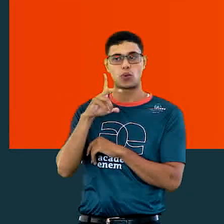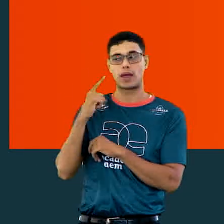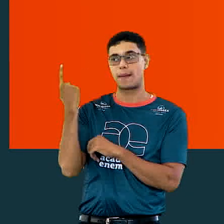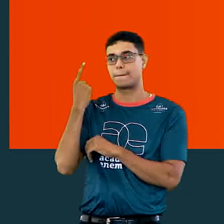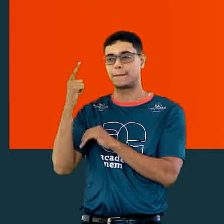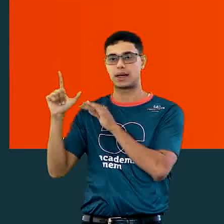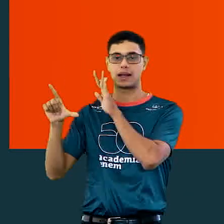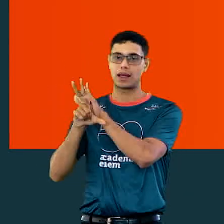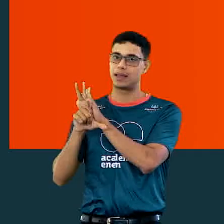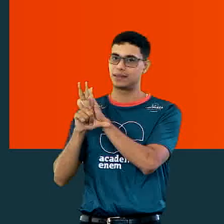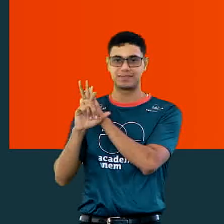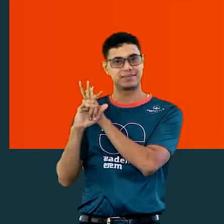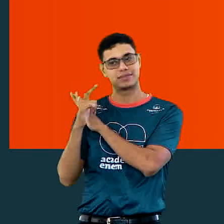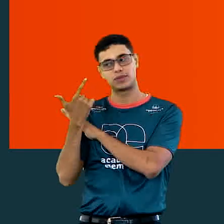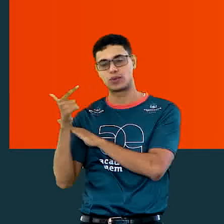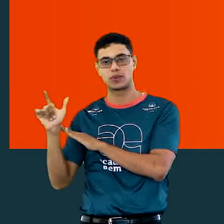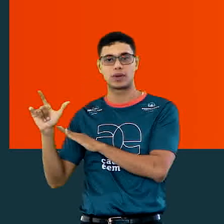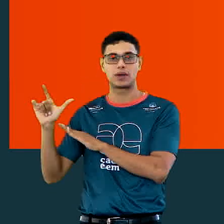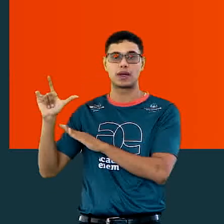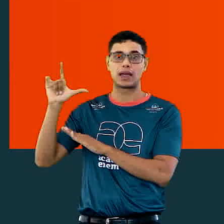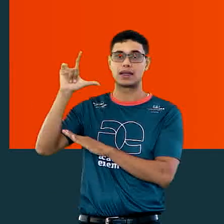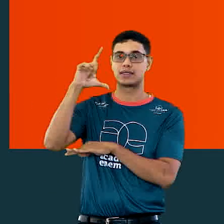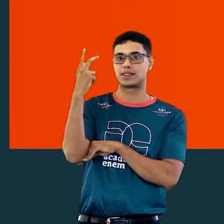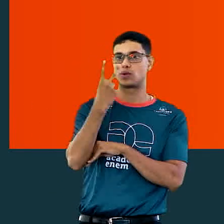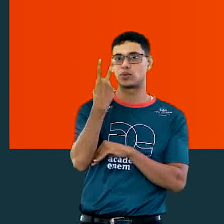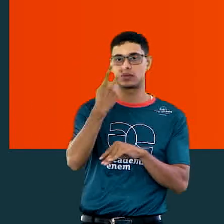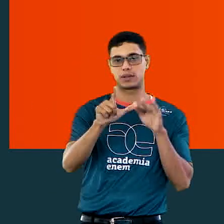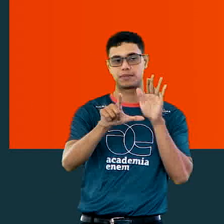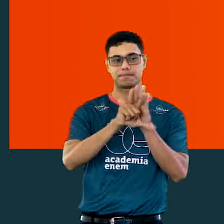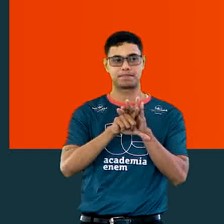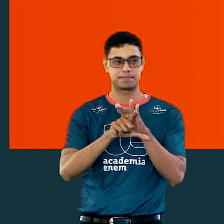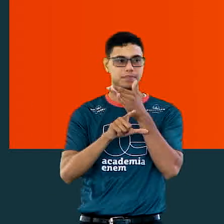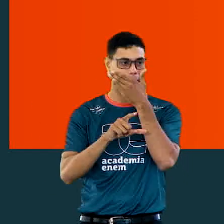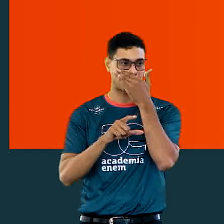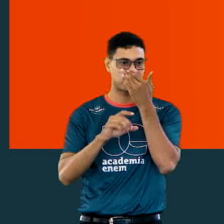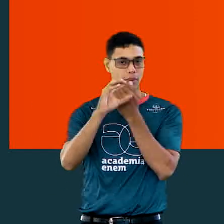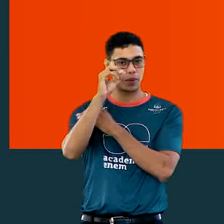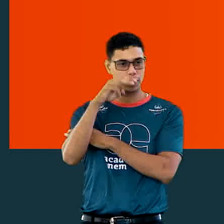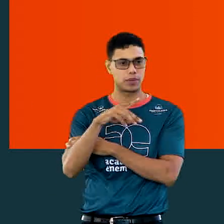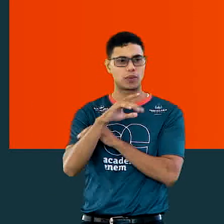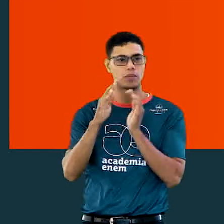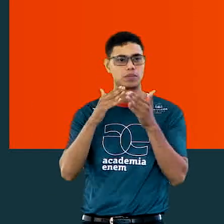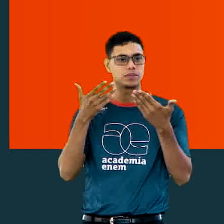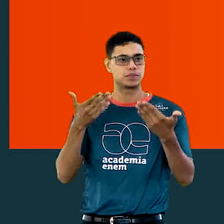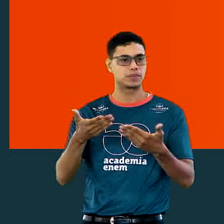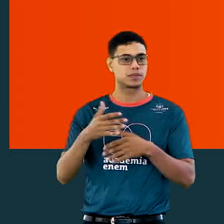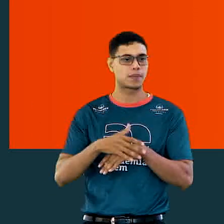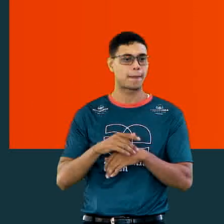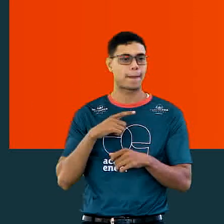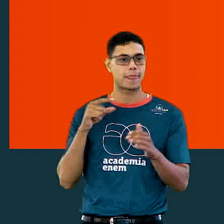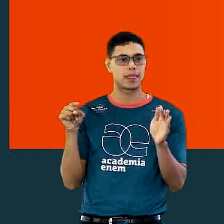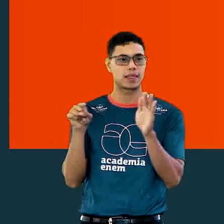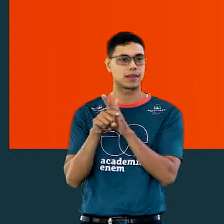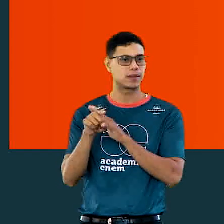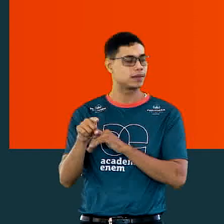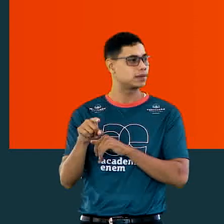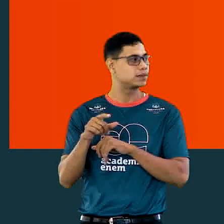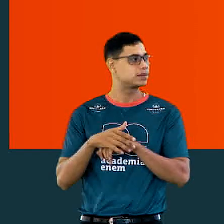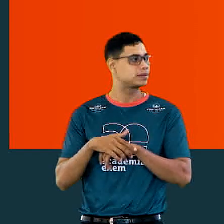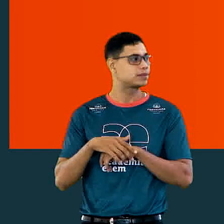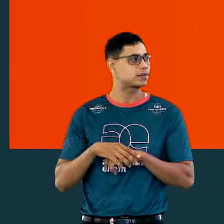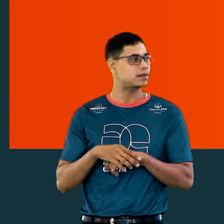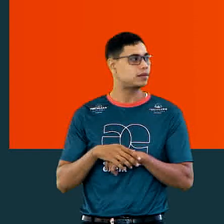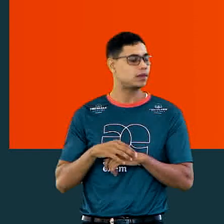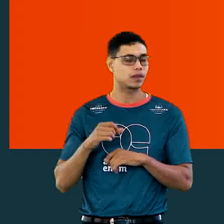Ohm. Trata da segunda lei de Ohm. E qual é a segunda lei de Ohm? Pessoal, deixa eu te fazer uma pergunta.